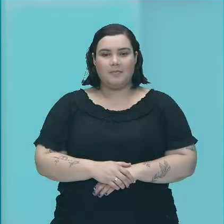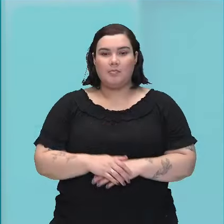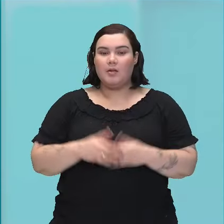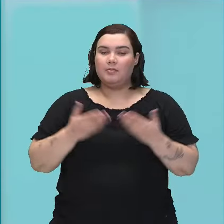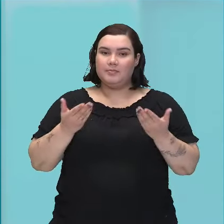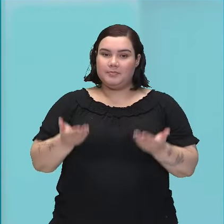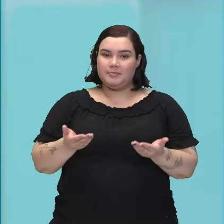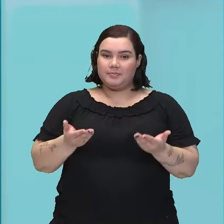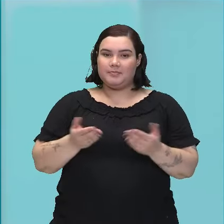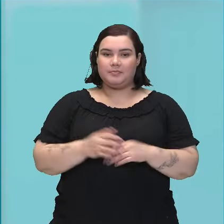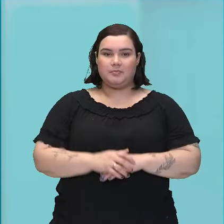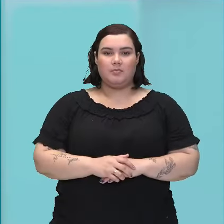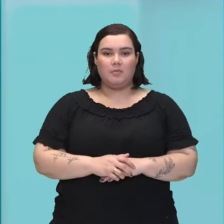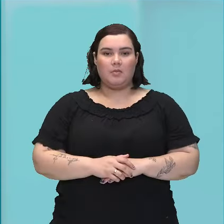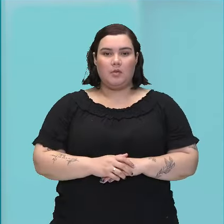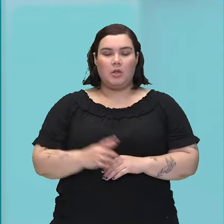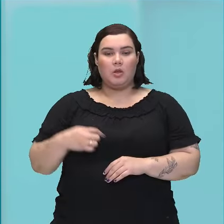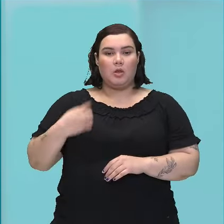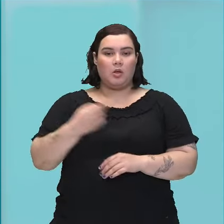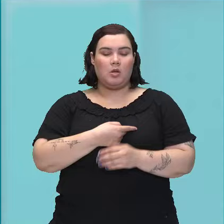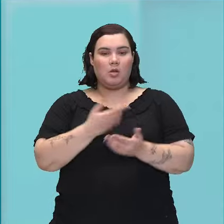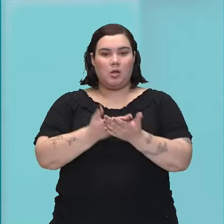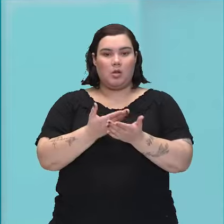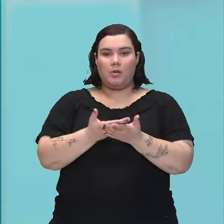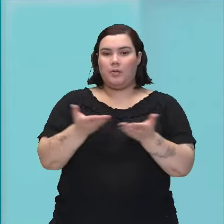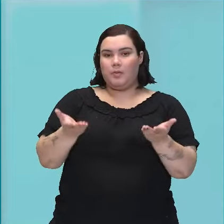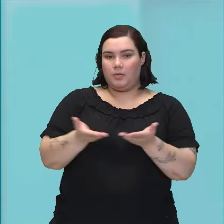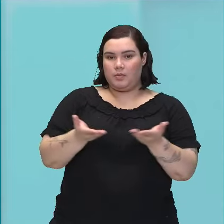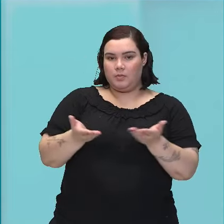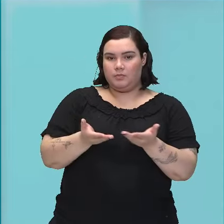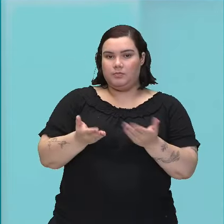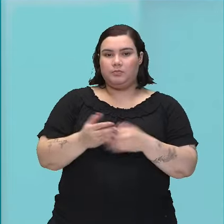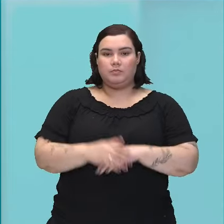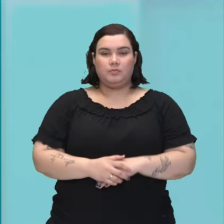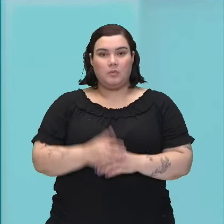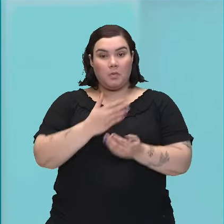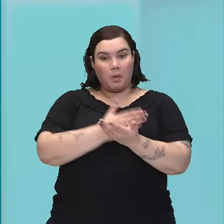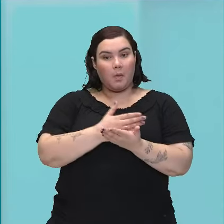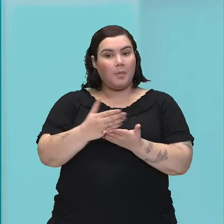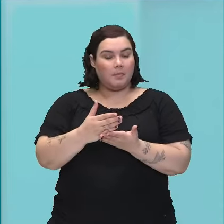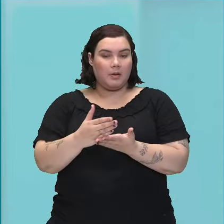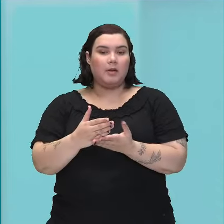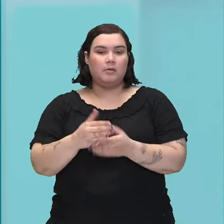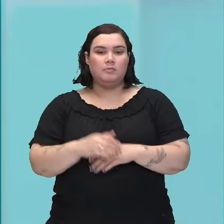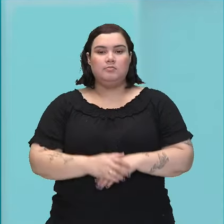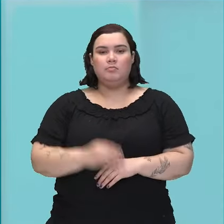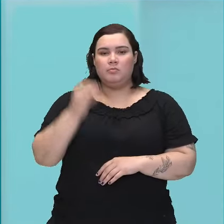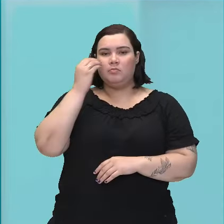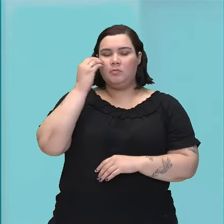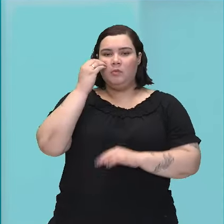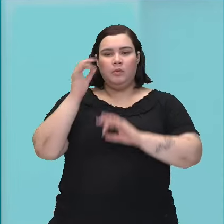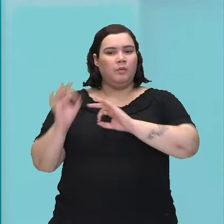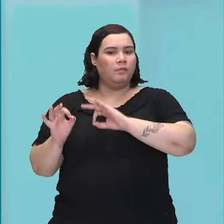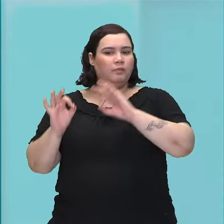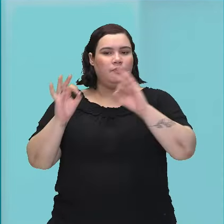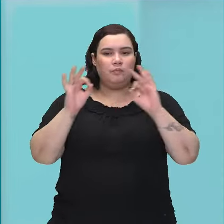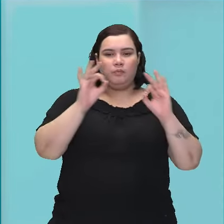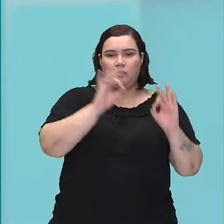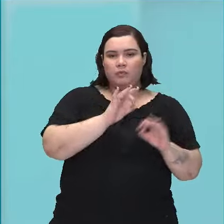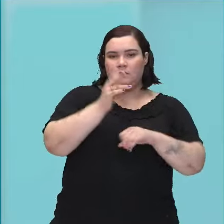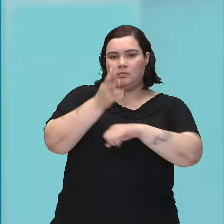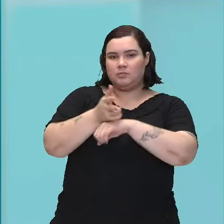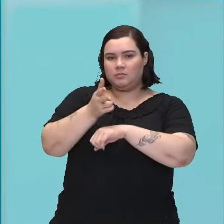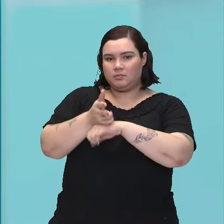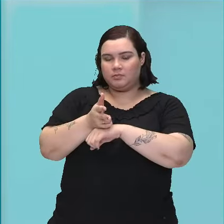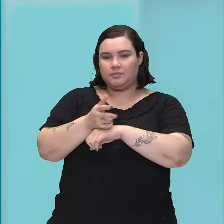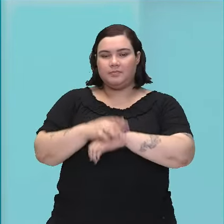Então, turmas, para nossa aula de hoje, esse início, nós vamos assistir a um vídeo. Vamos